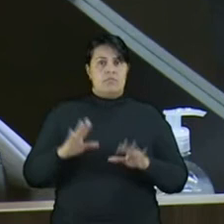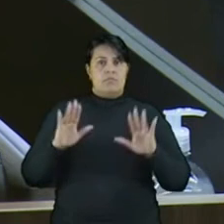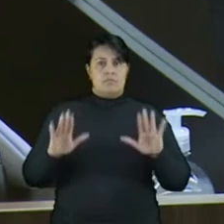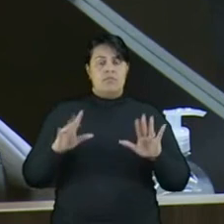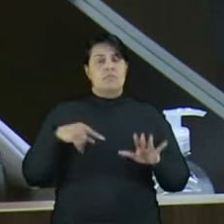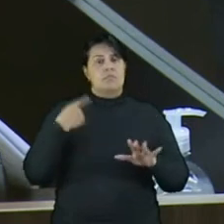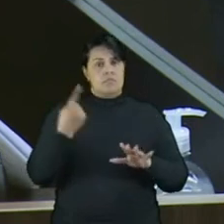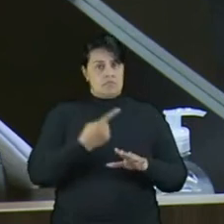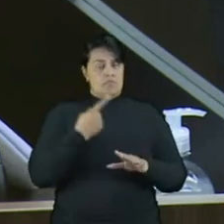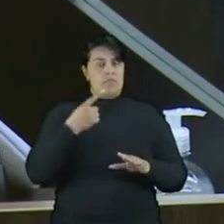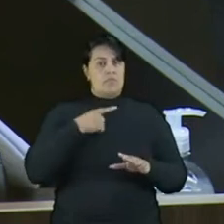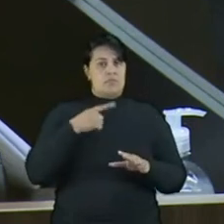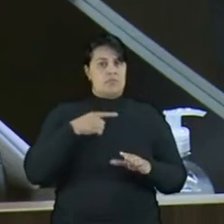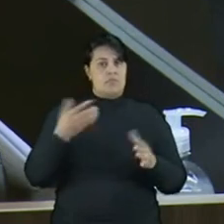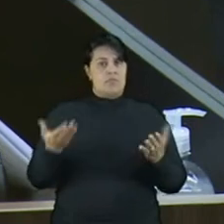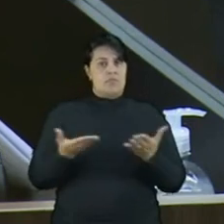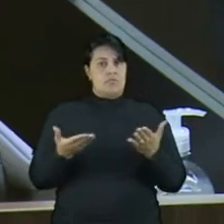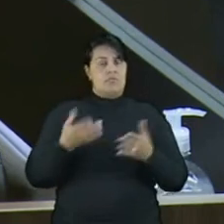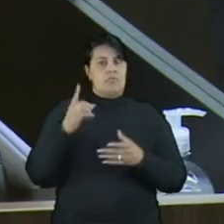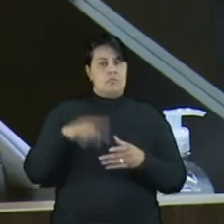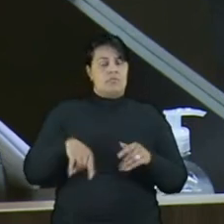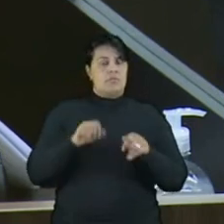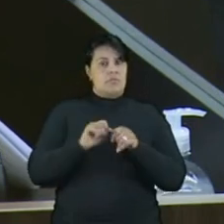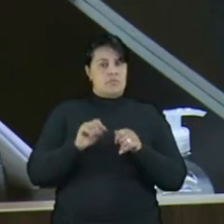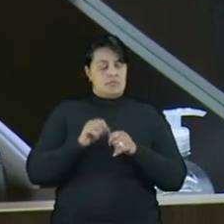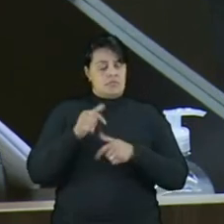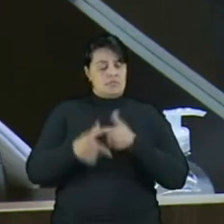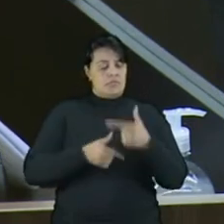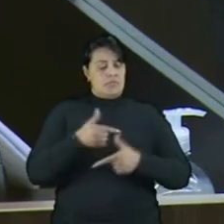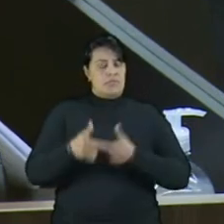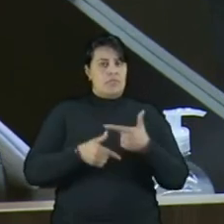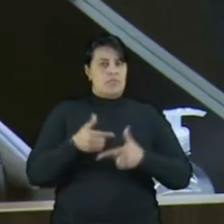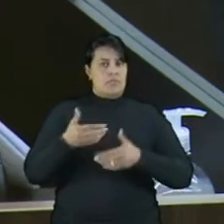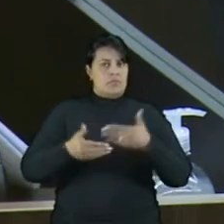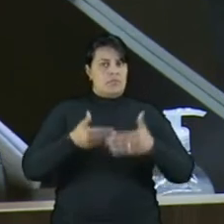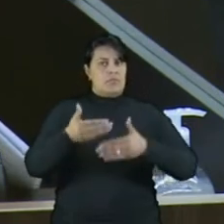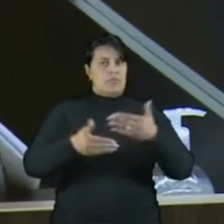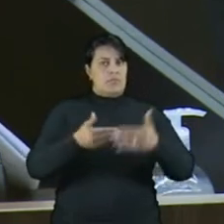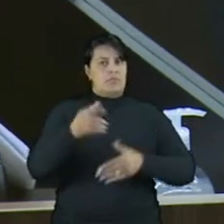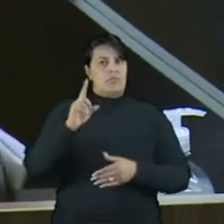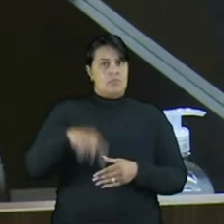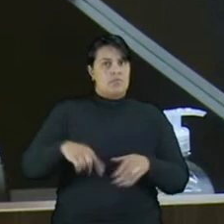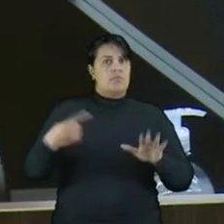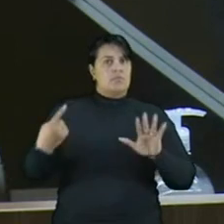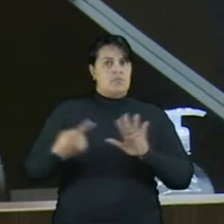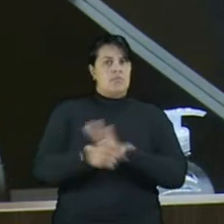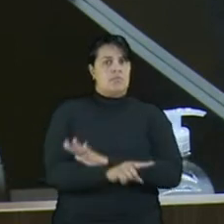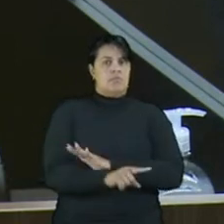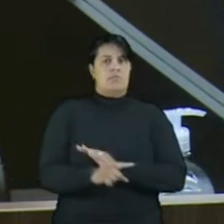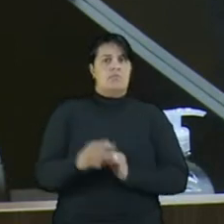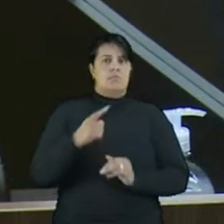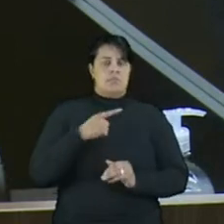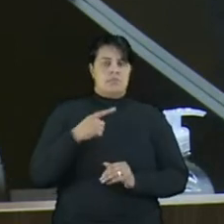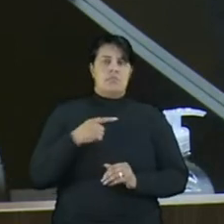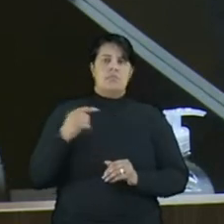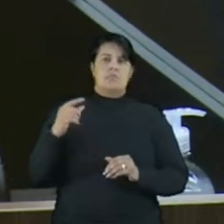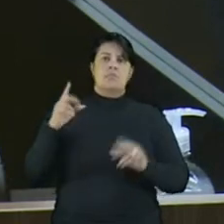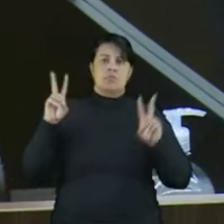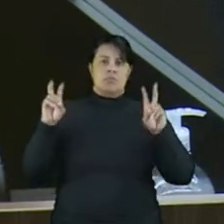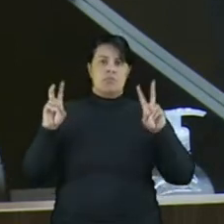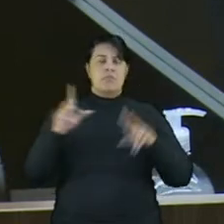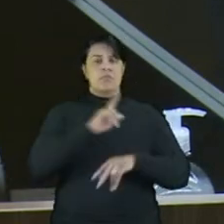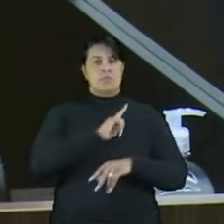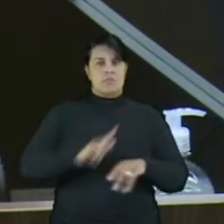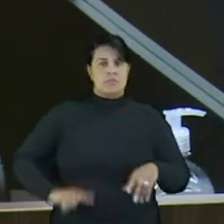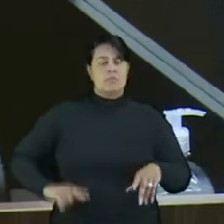certa forma, começando um trabalho que é tão intenso e tão profundo como a questão da governança, porque